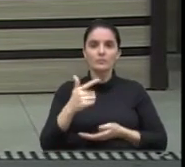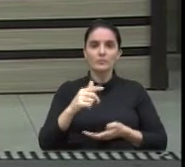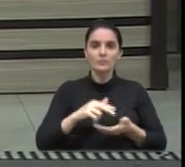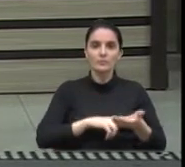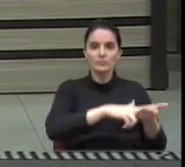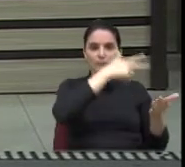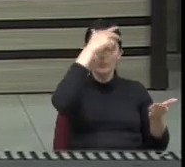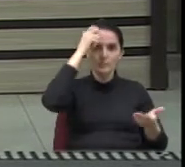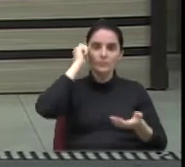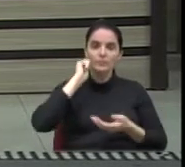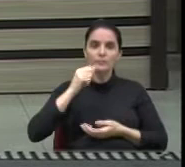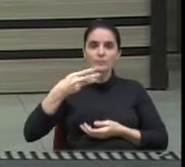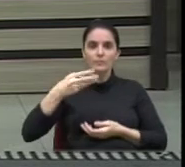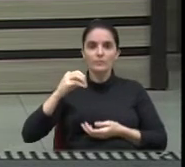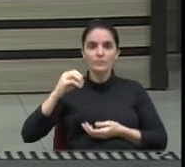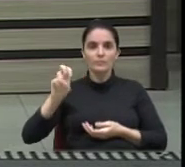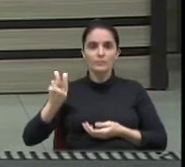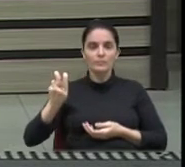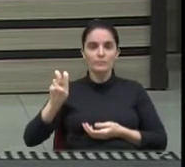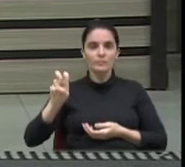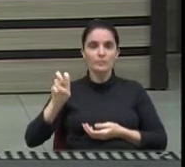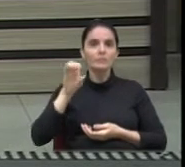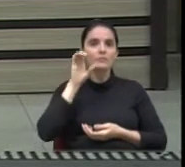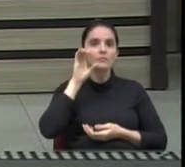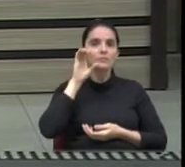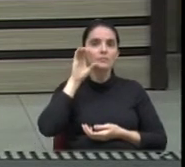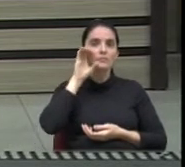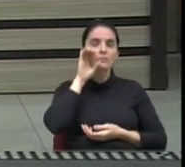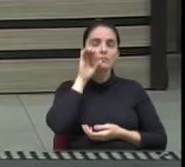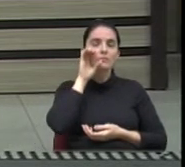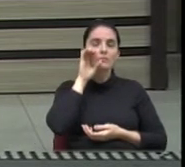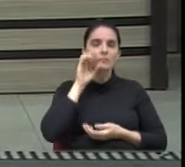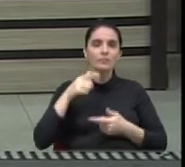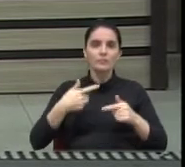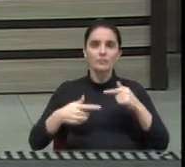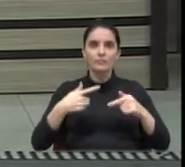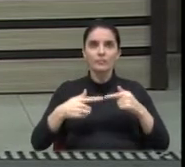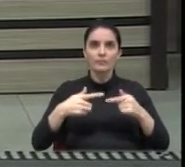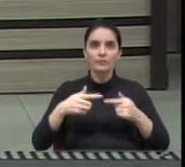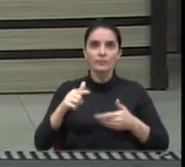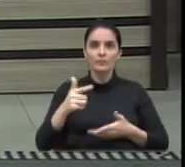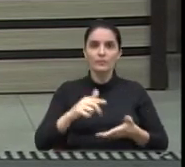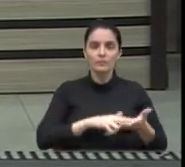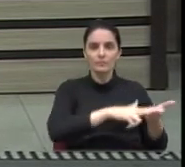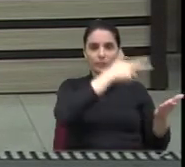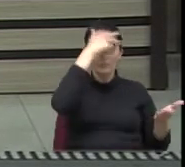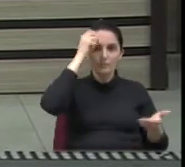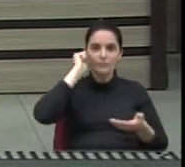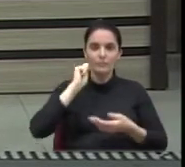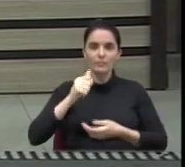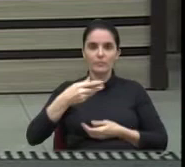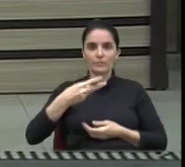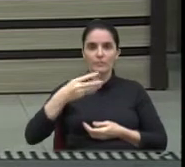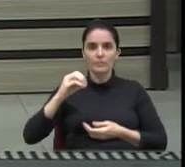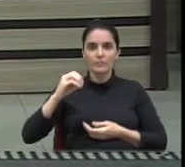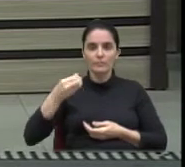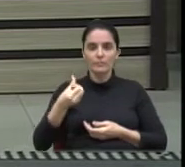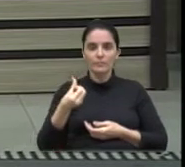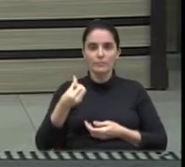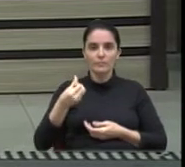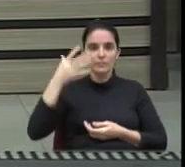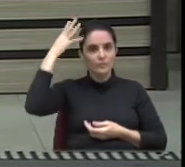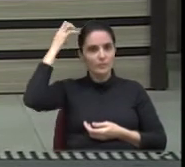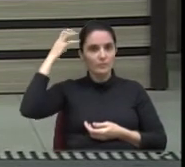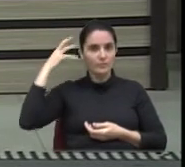havendo executivo. 305, Constância Félix. Em discussão. Não havendo executivo. 306, Lu